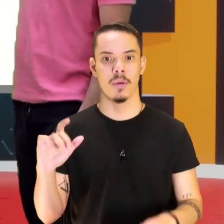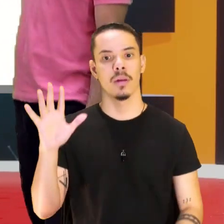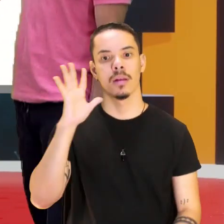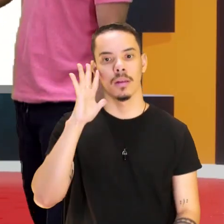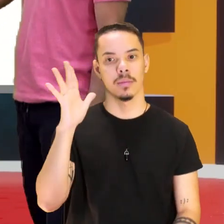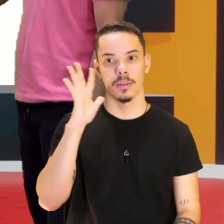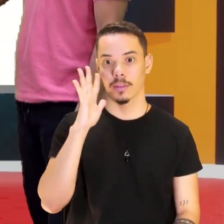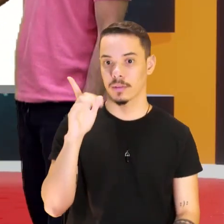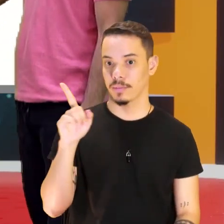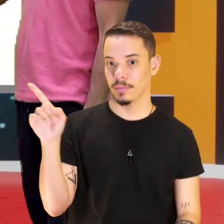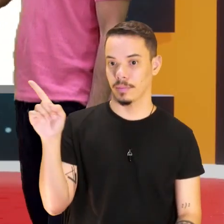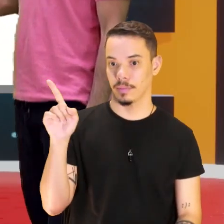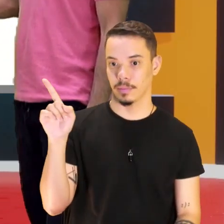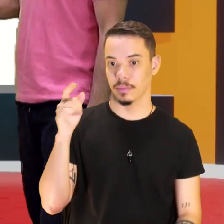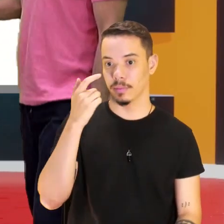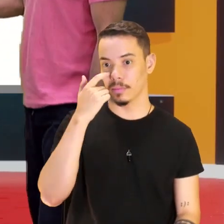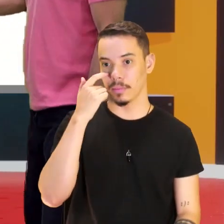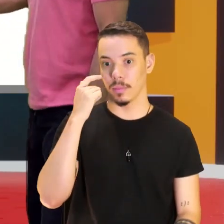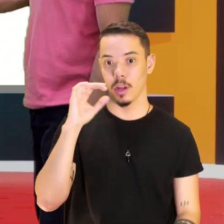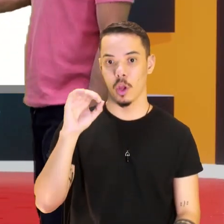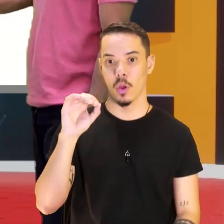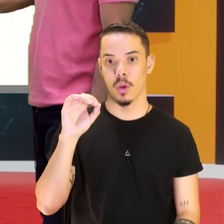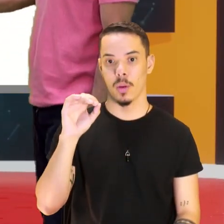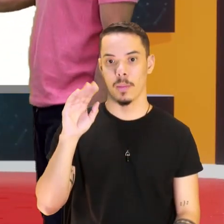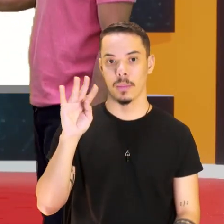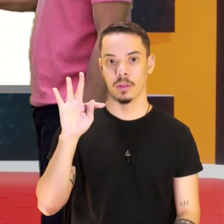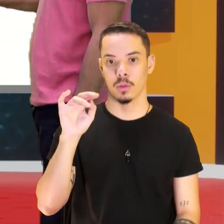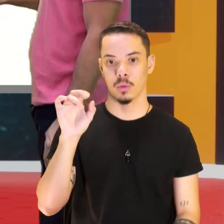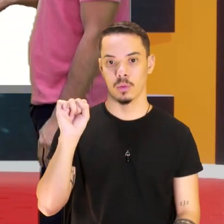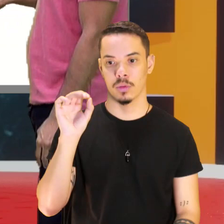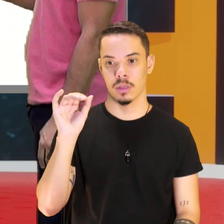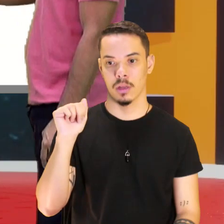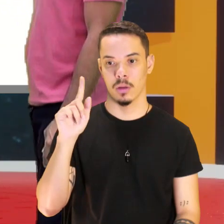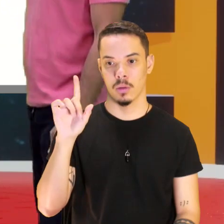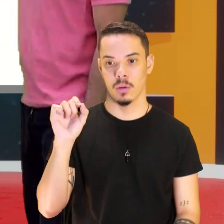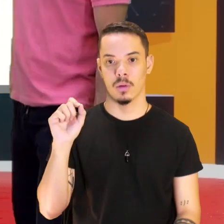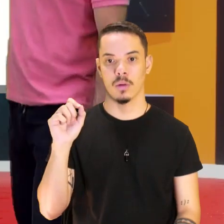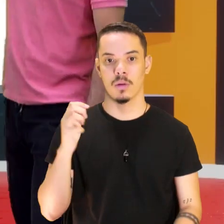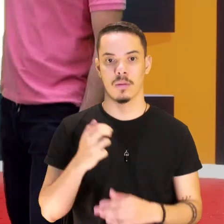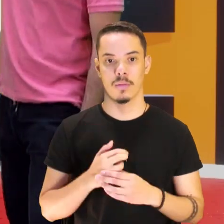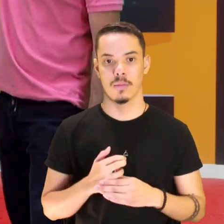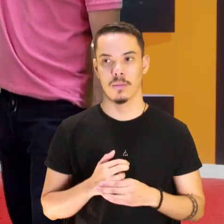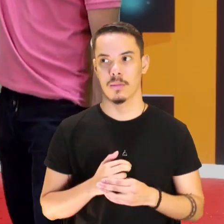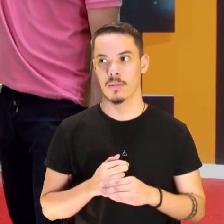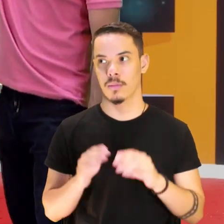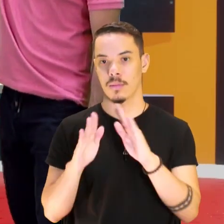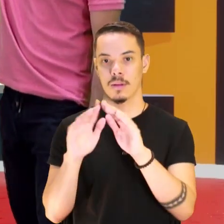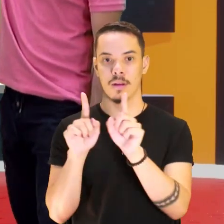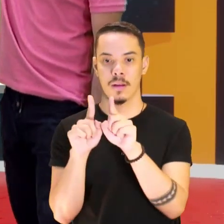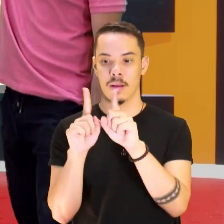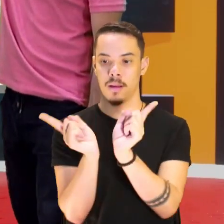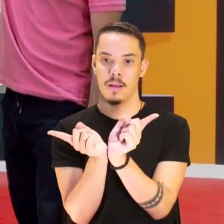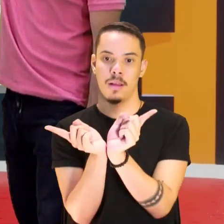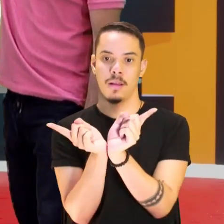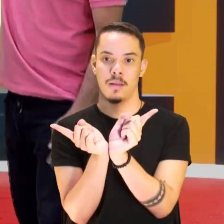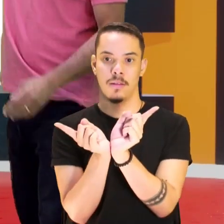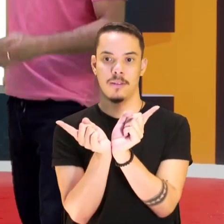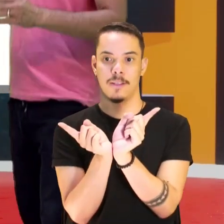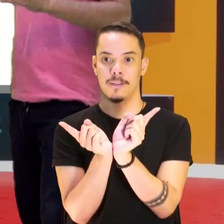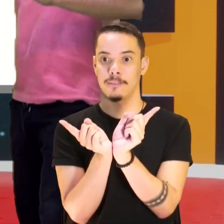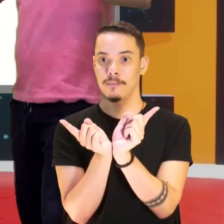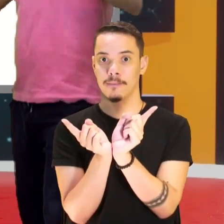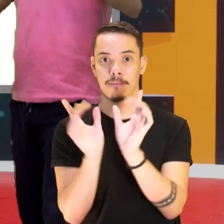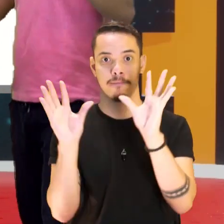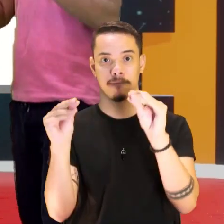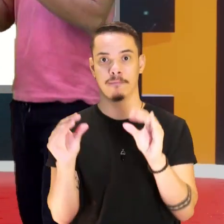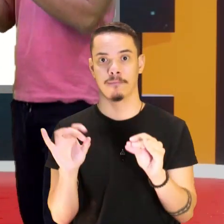ângulo obtuso aqui, ó. Se eu pego esse lado aqui e espicho mais para cá, pego esse outro lado aqui e alongo para lá, eu